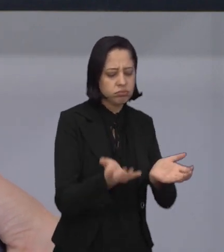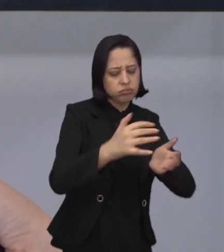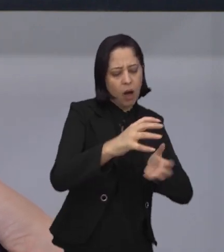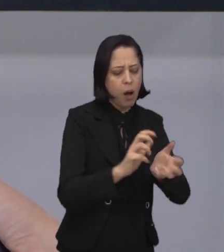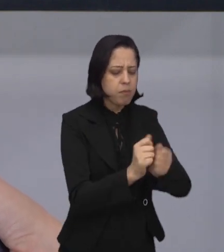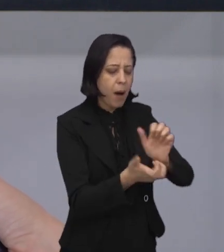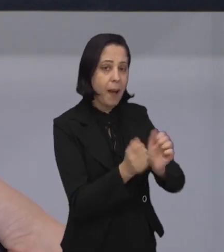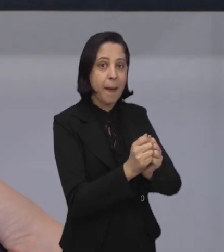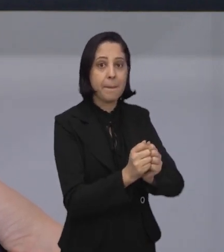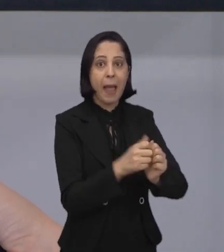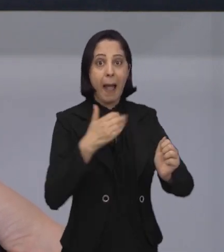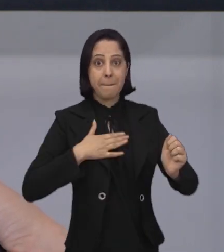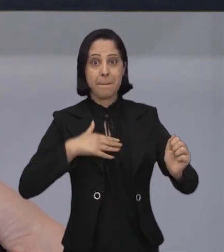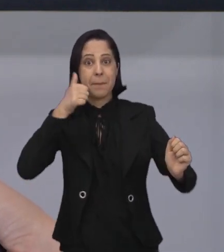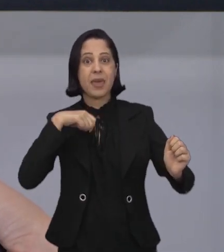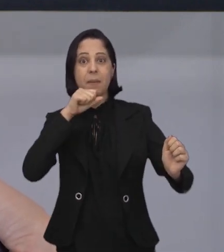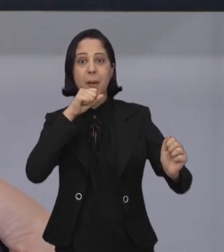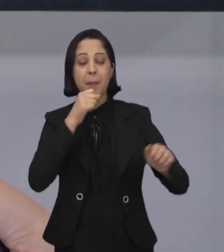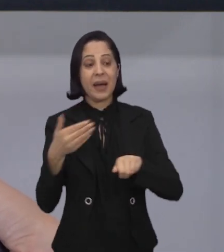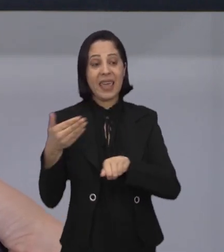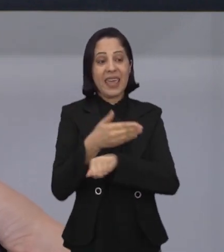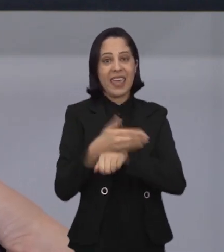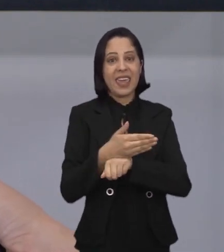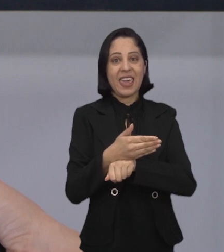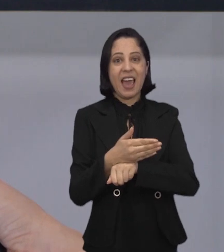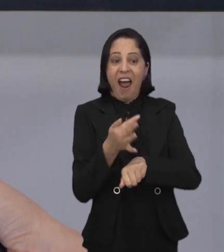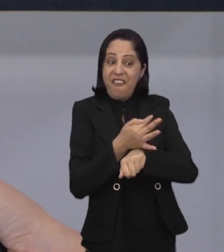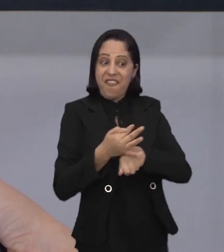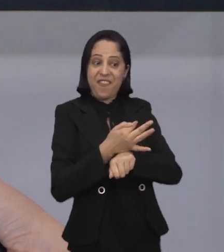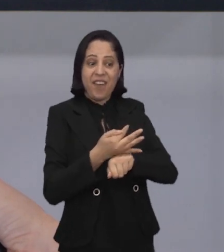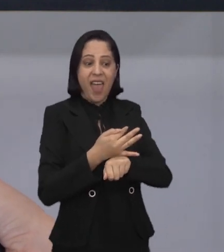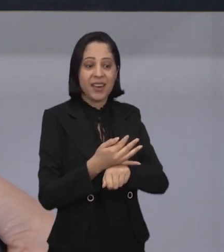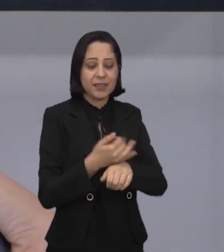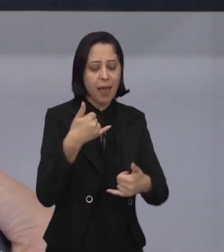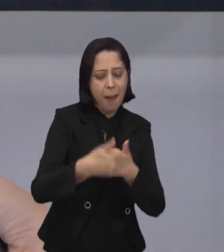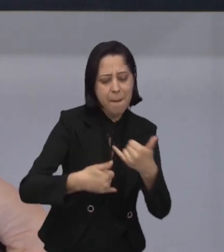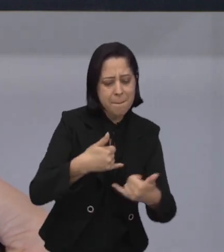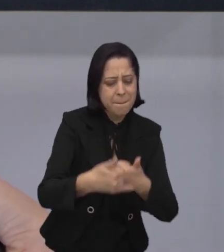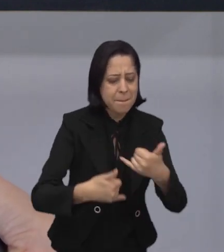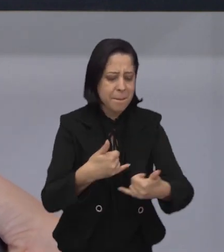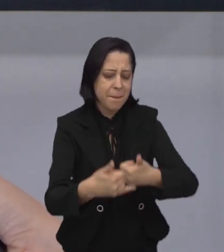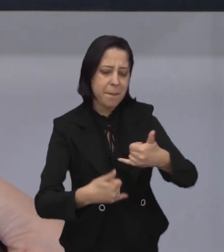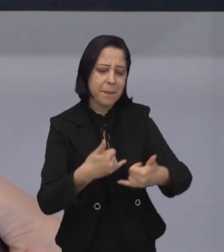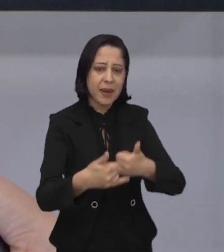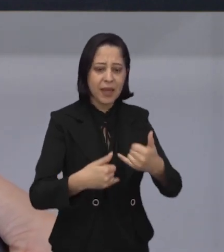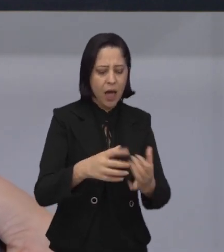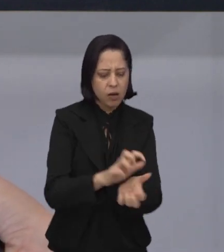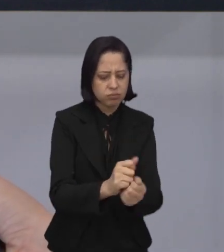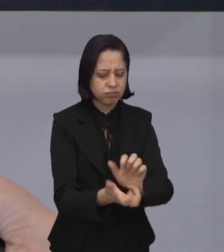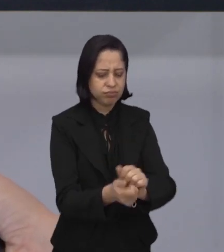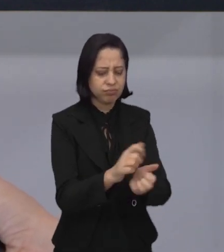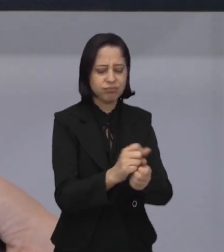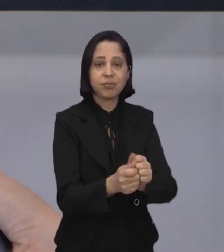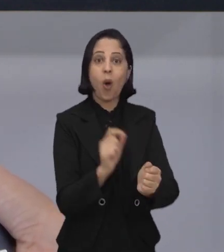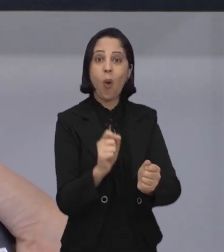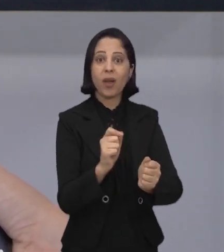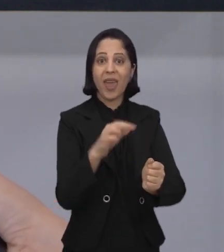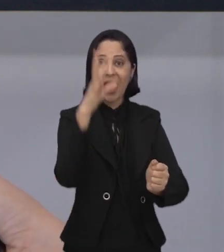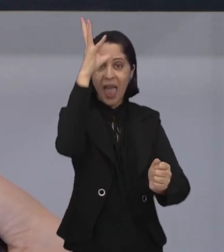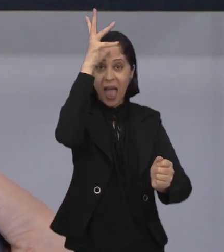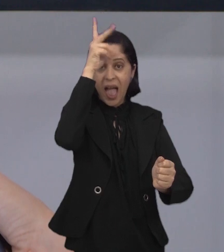E quando a minha mãe ia passar férias na casa dela, ela brincava com argila. Então, na verdade, a primeira peça que ela fez foi uma galinha.